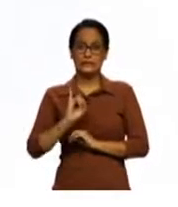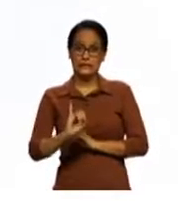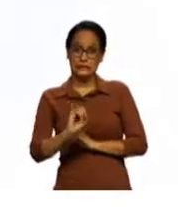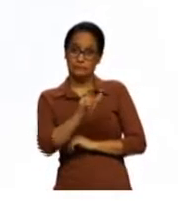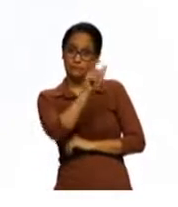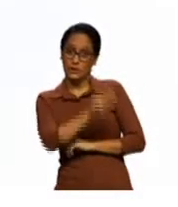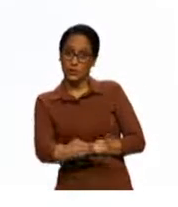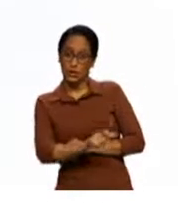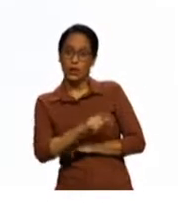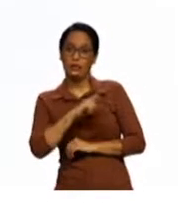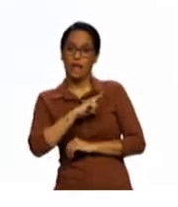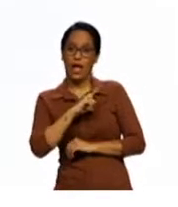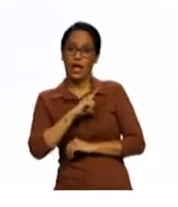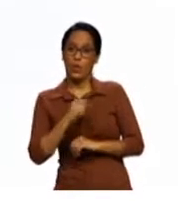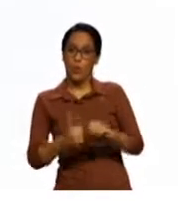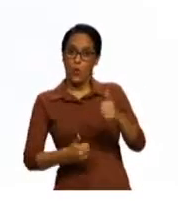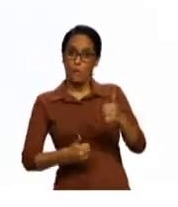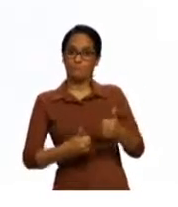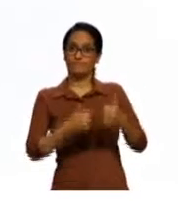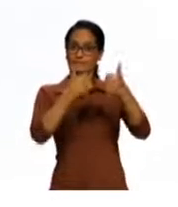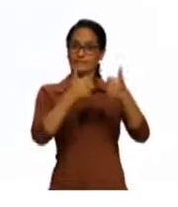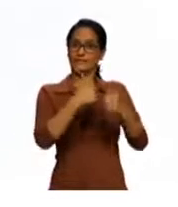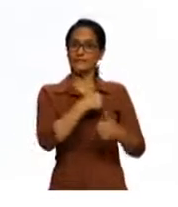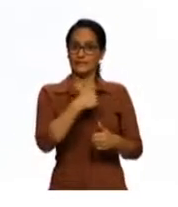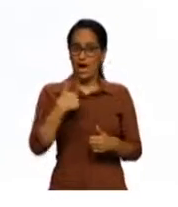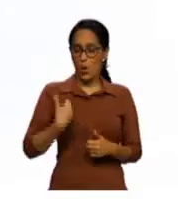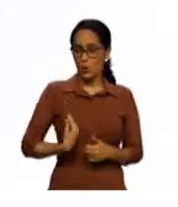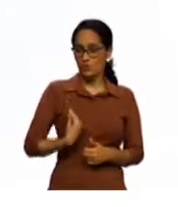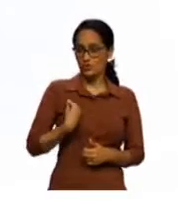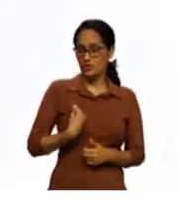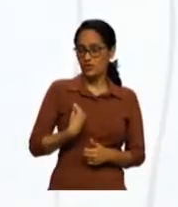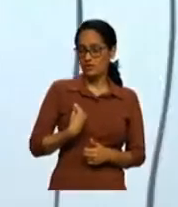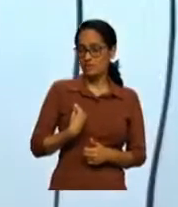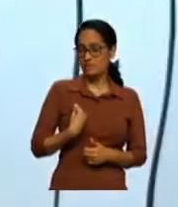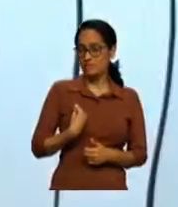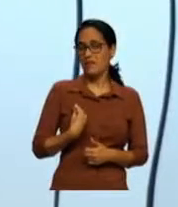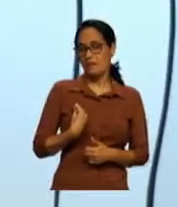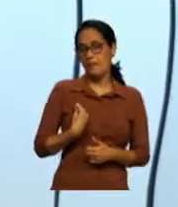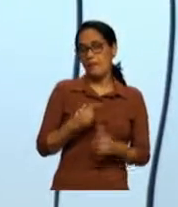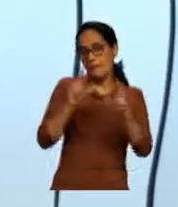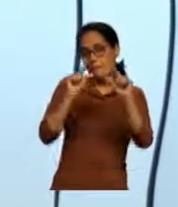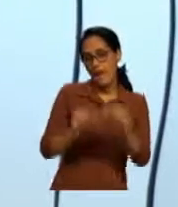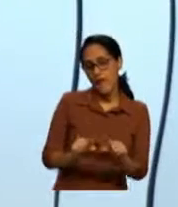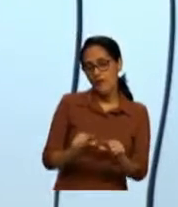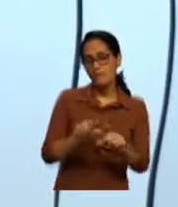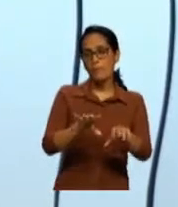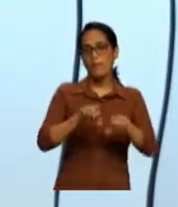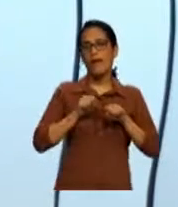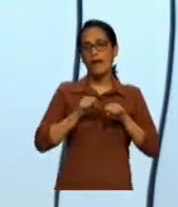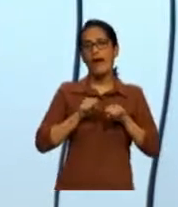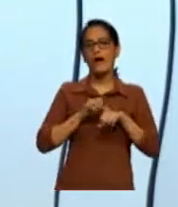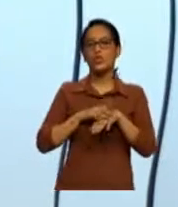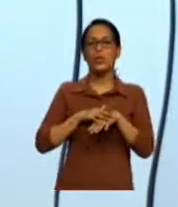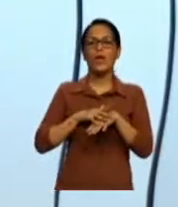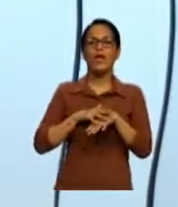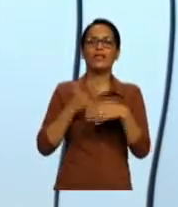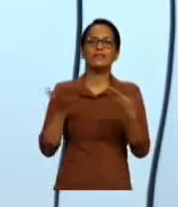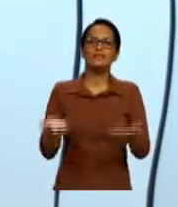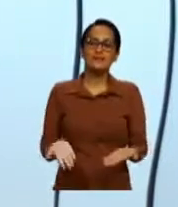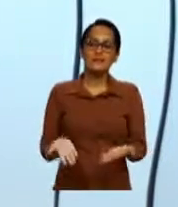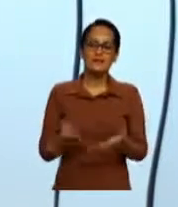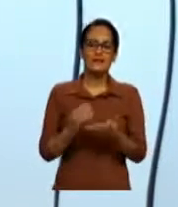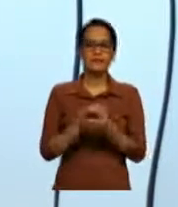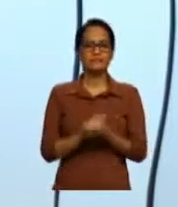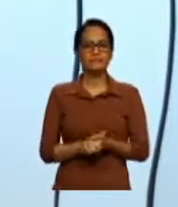vida, eu vou ser menos suscetível, por exemplo, de pegar uma doença que é uma infecção parasitária, que eu